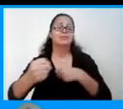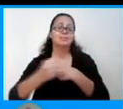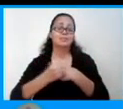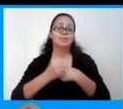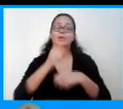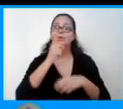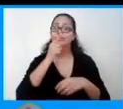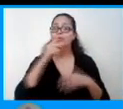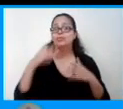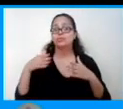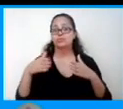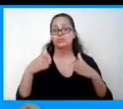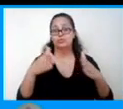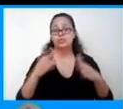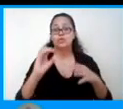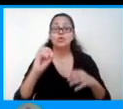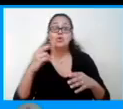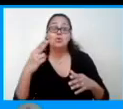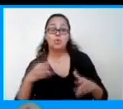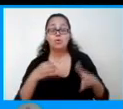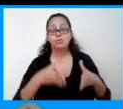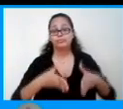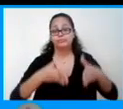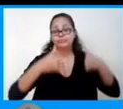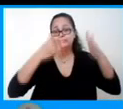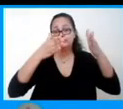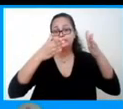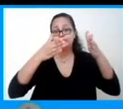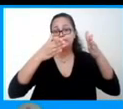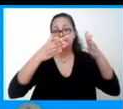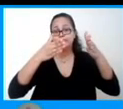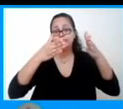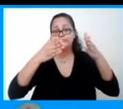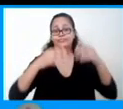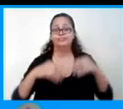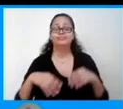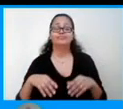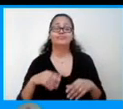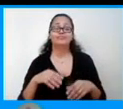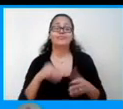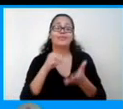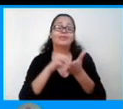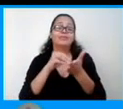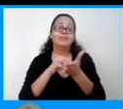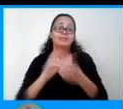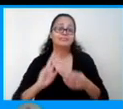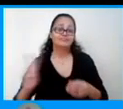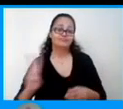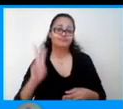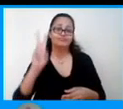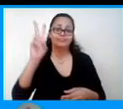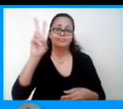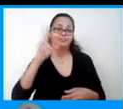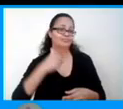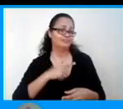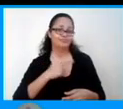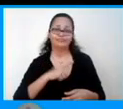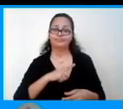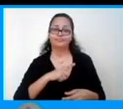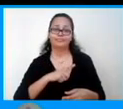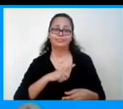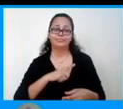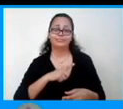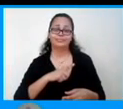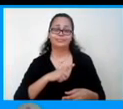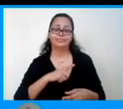ali, sejam edifícios comerciais ou residenciais, eles têm uma desvalorização, tanto do seu valor de venda quanto do seu valor de aluguel.